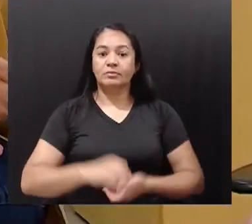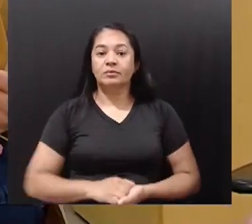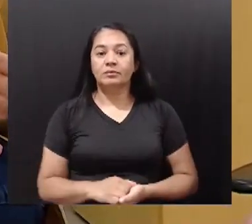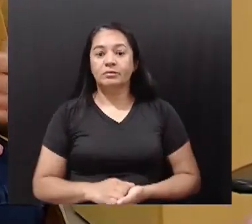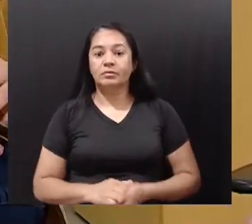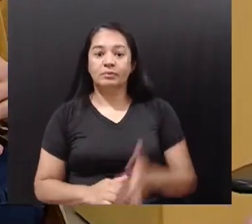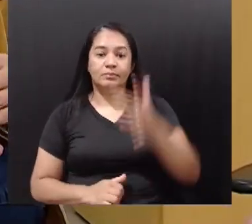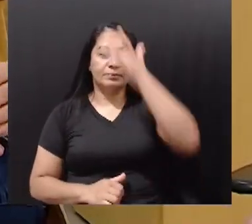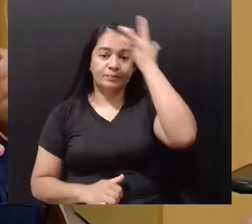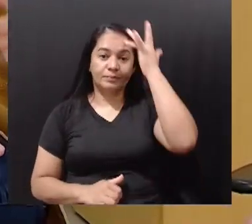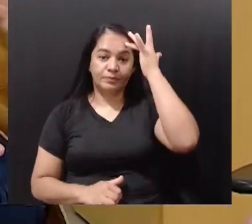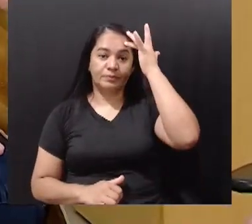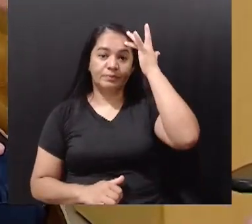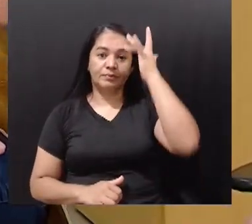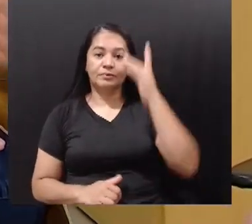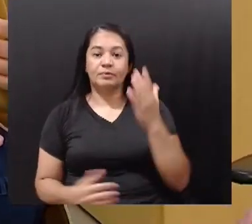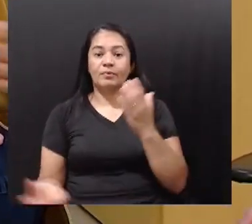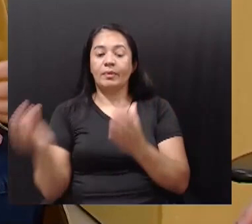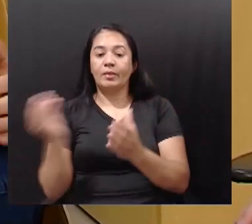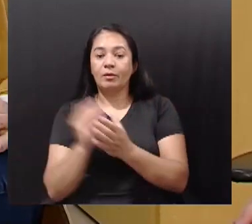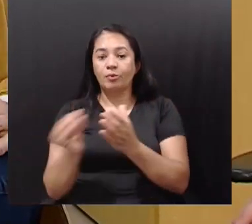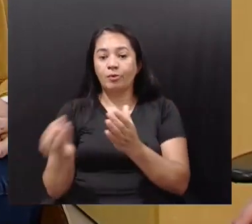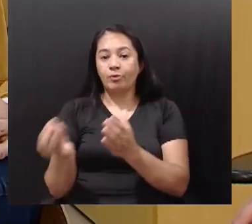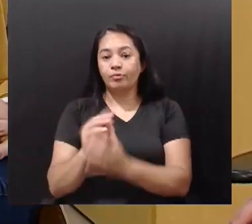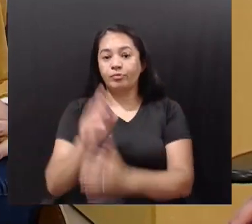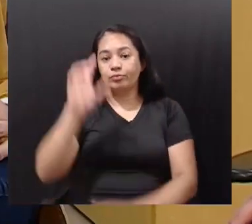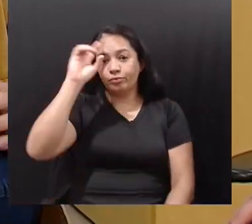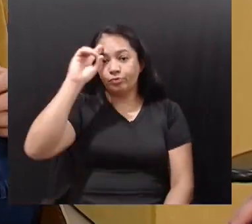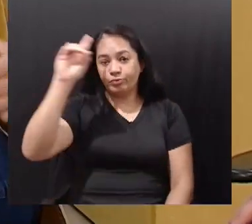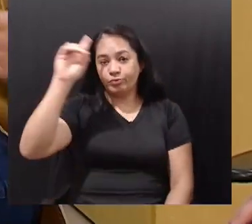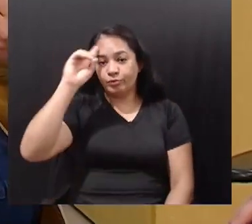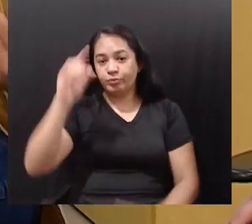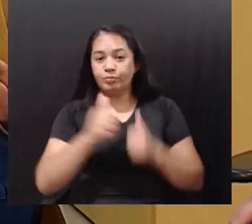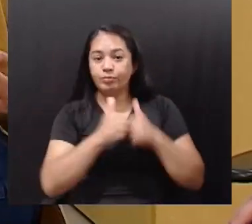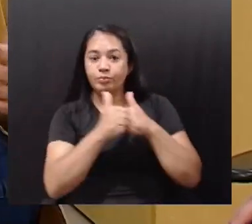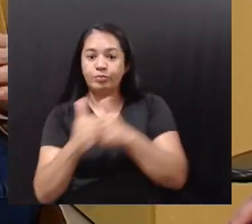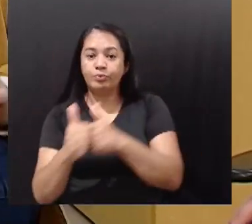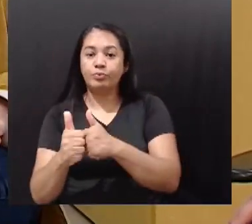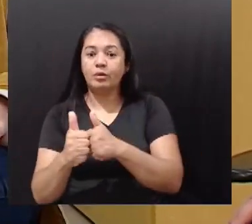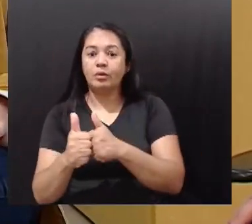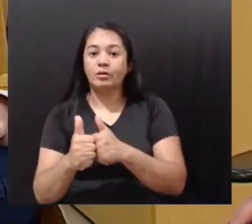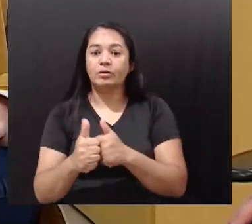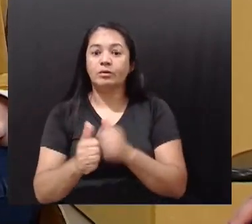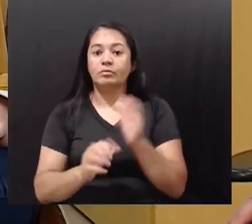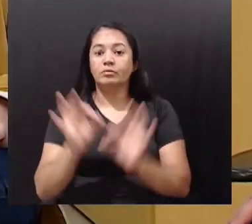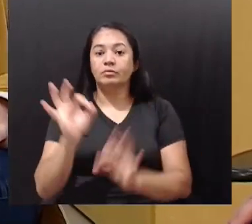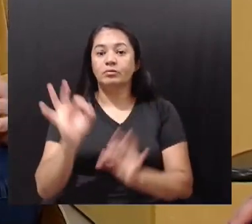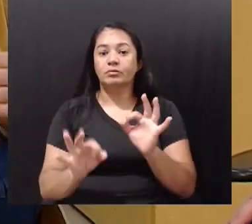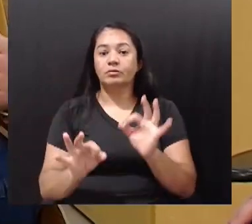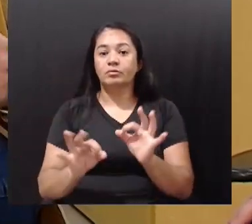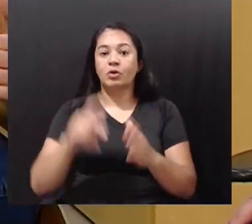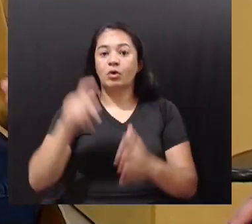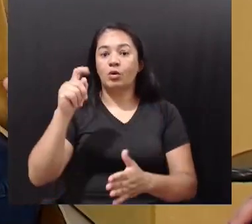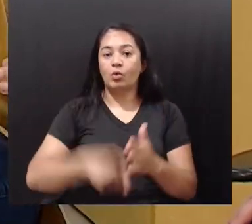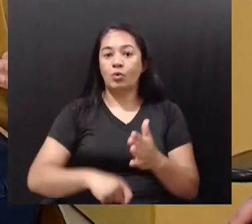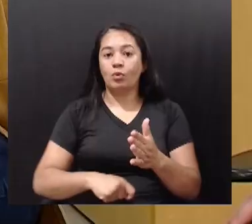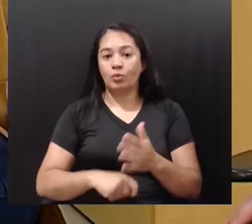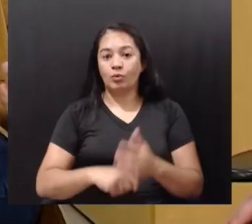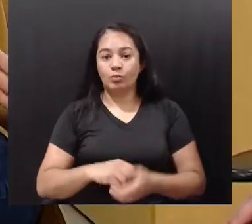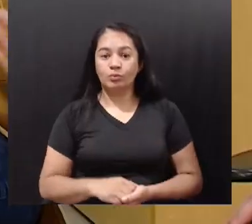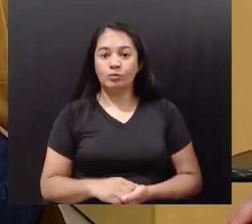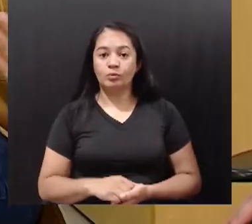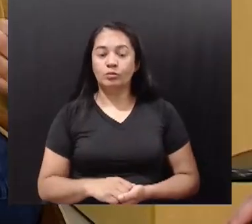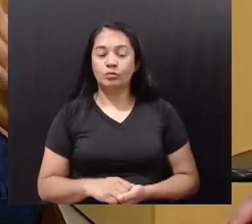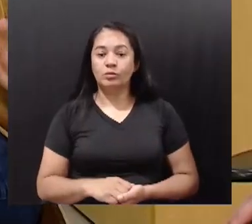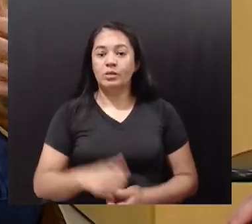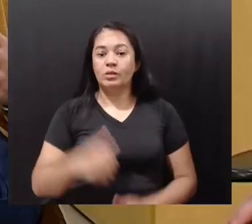ali inseridas no dia a dia, acompanhando essas execuções e planejando os contratos da casa. Então, eles são a primeira linha de